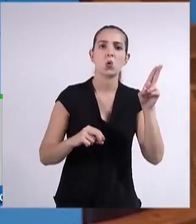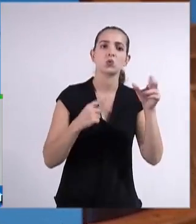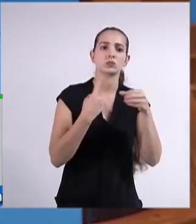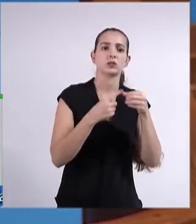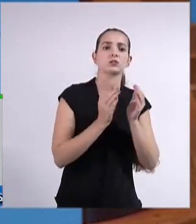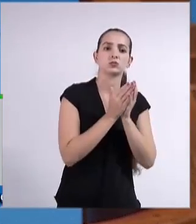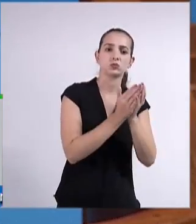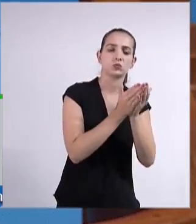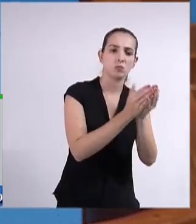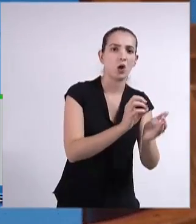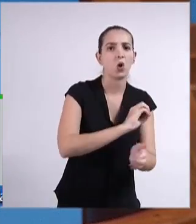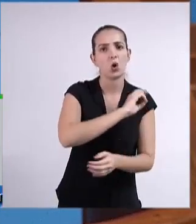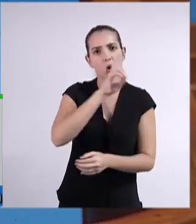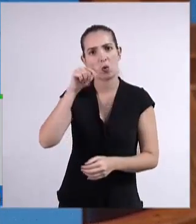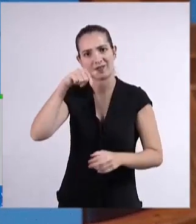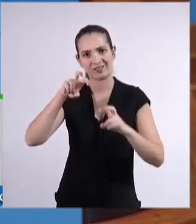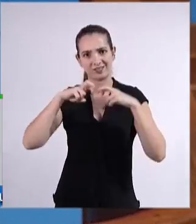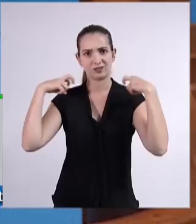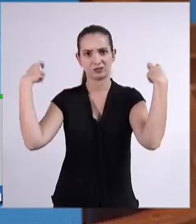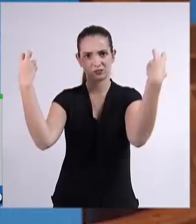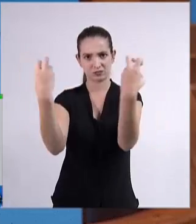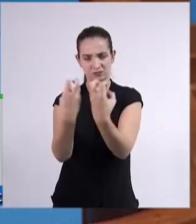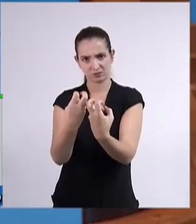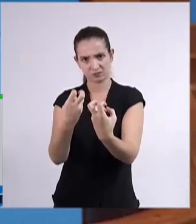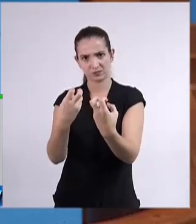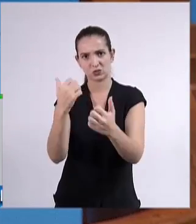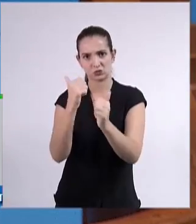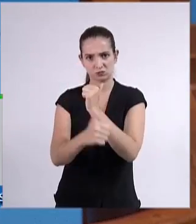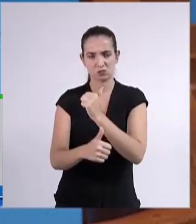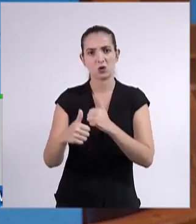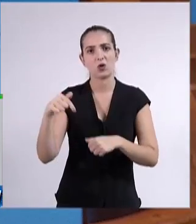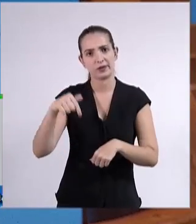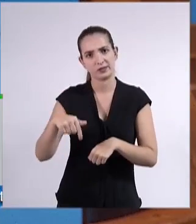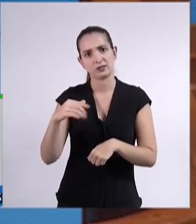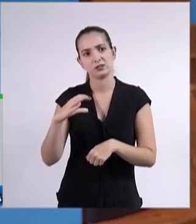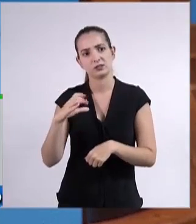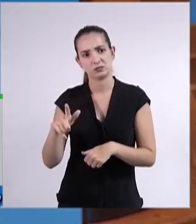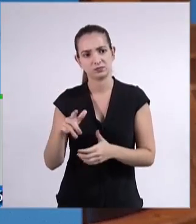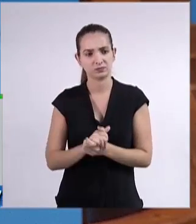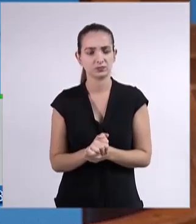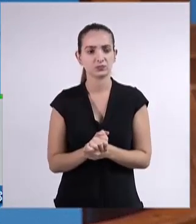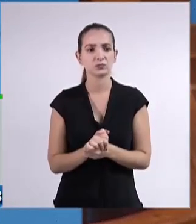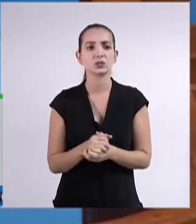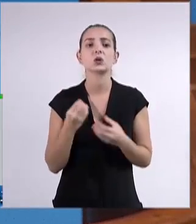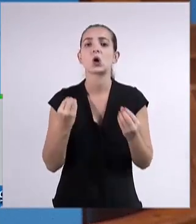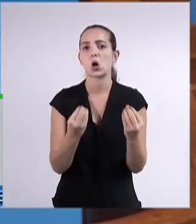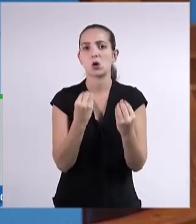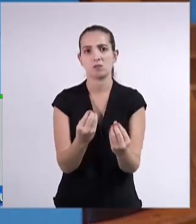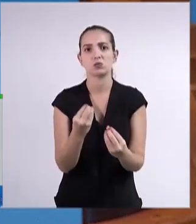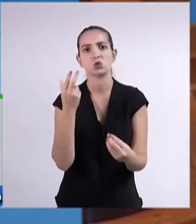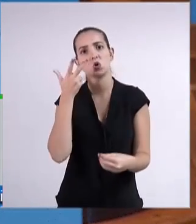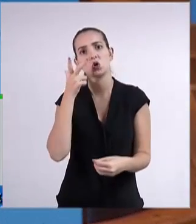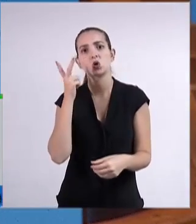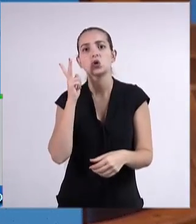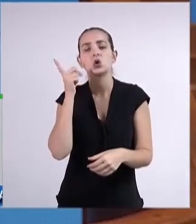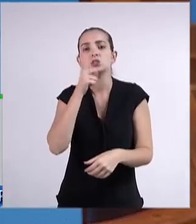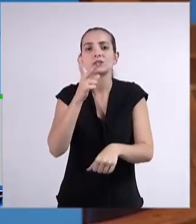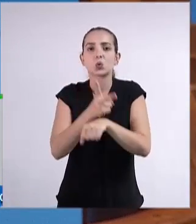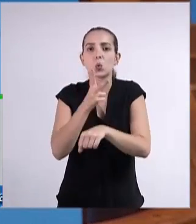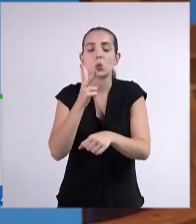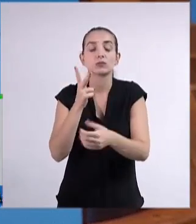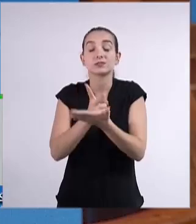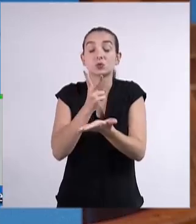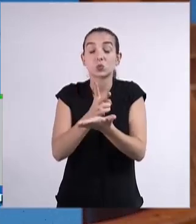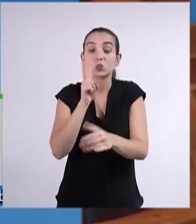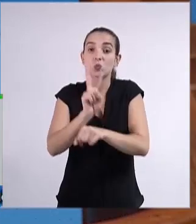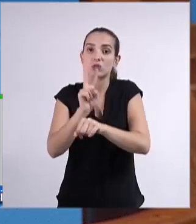Corumbá, ou o próprio Morenão, com público, com a renda que se tem de público. no